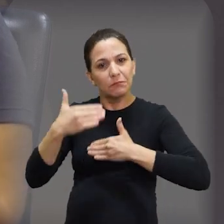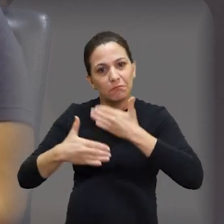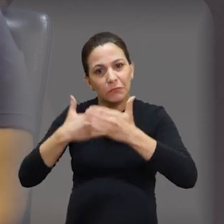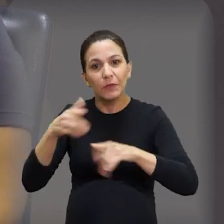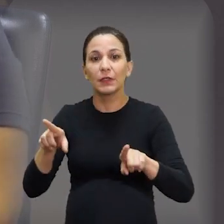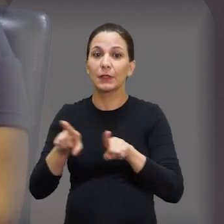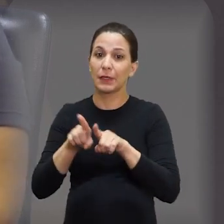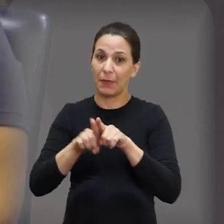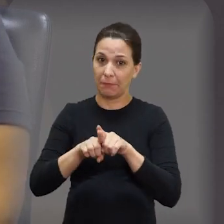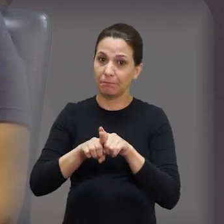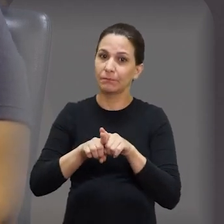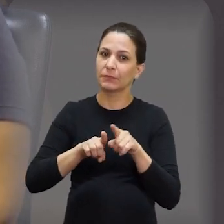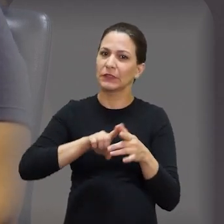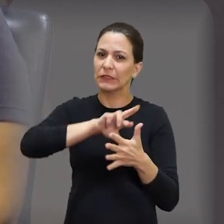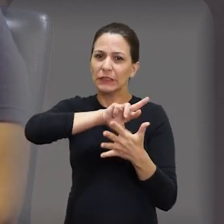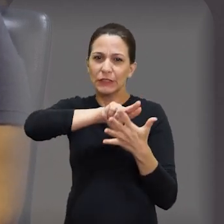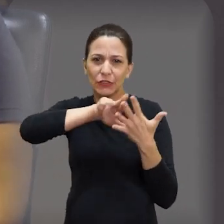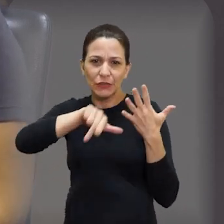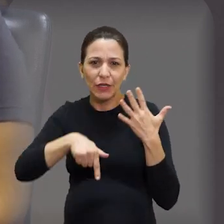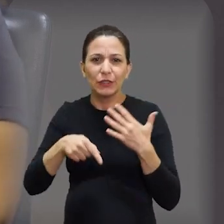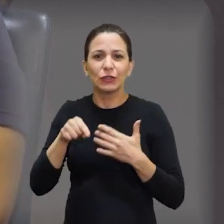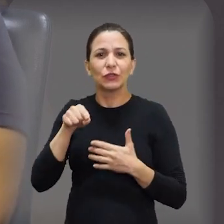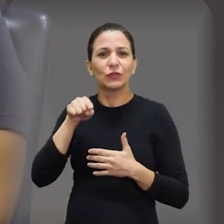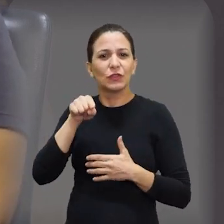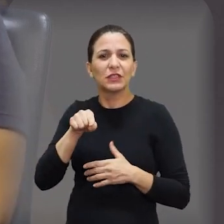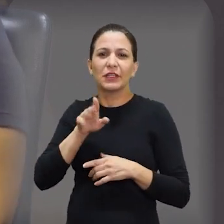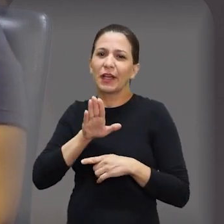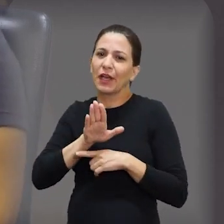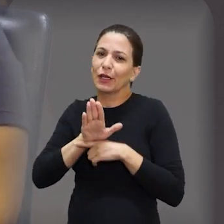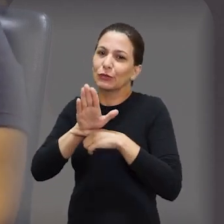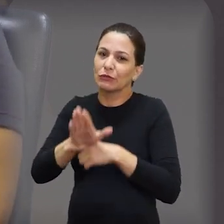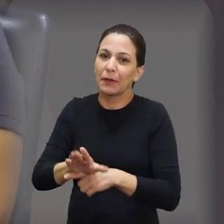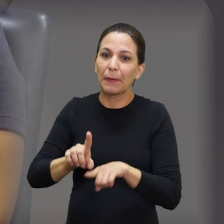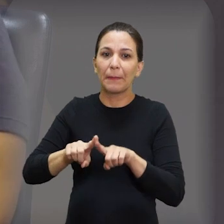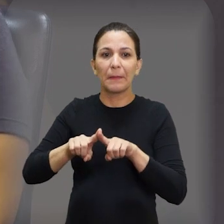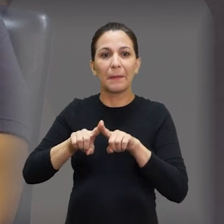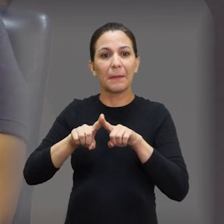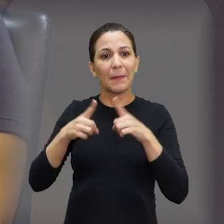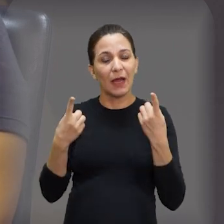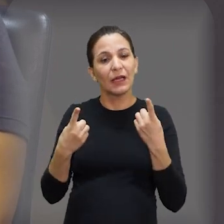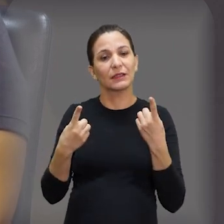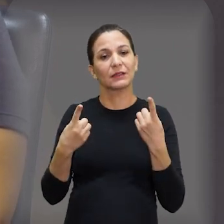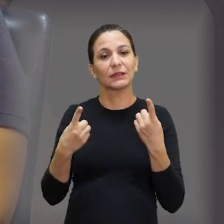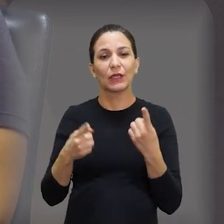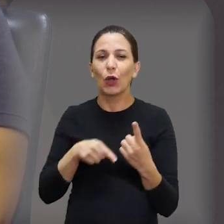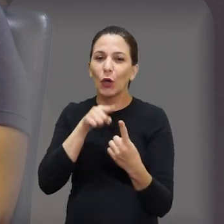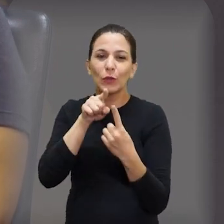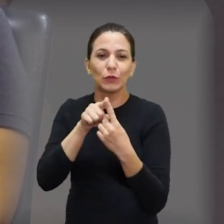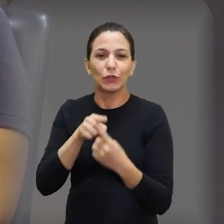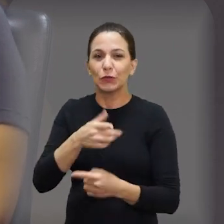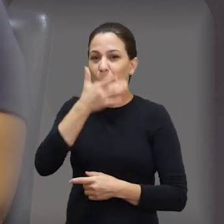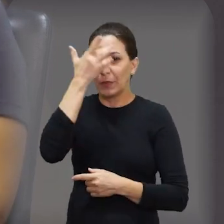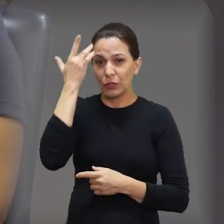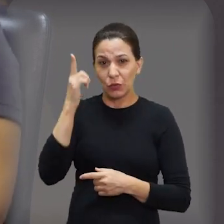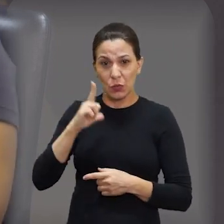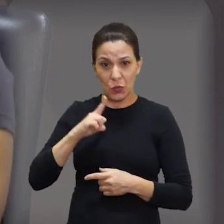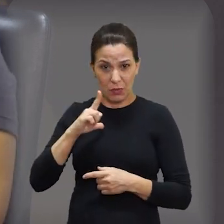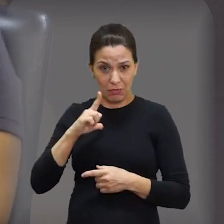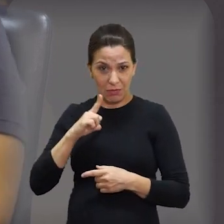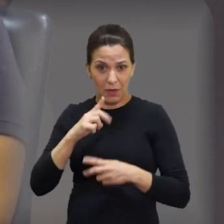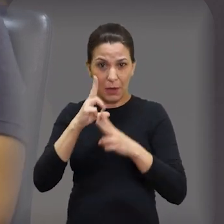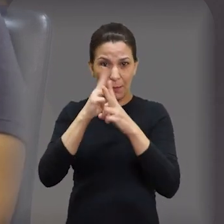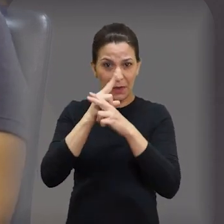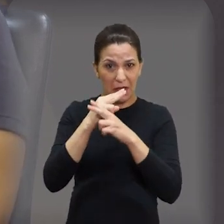tudo isso ajuda, né? Mas o Pilates sozinho, muitas vezes, não consegue, não é o suficiente para que